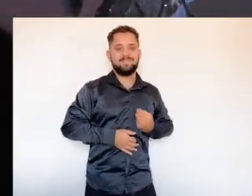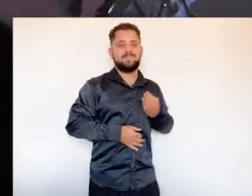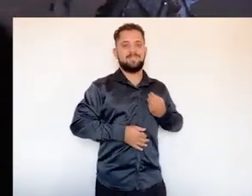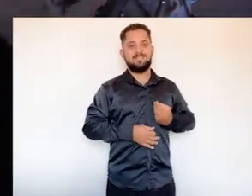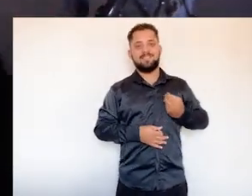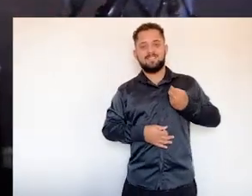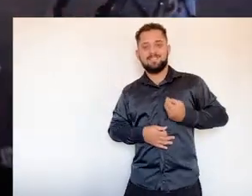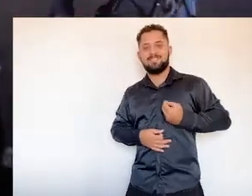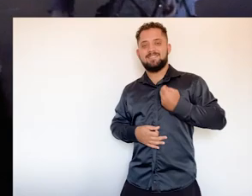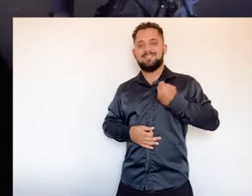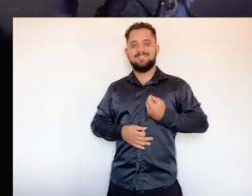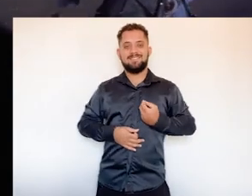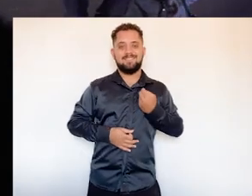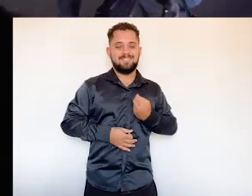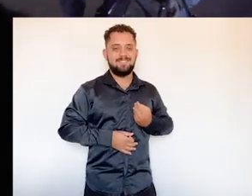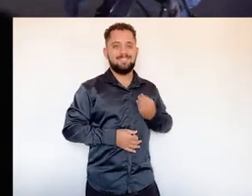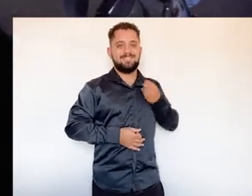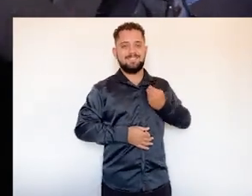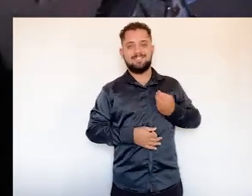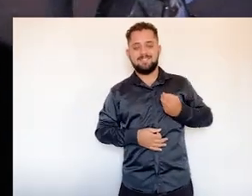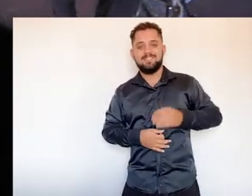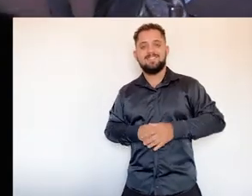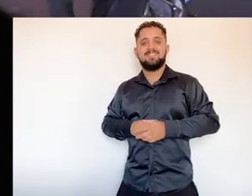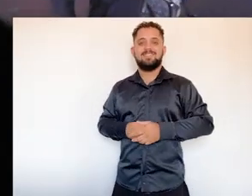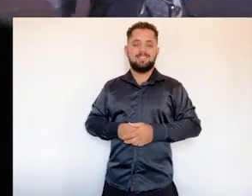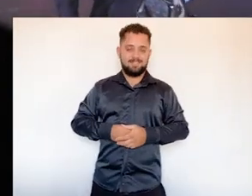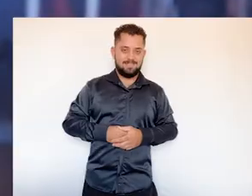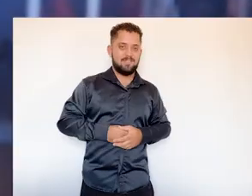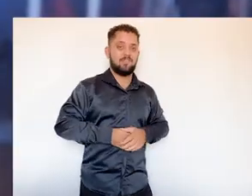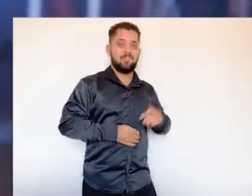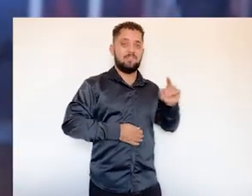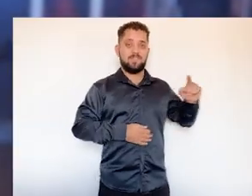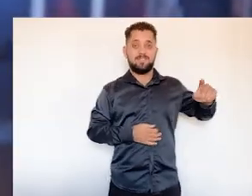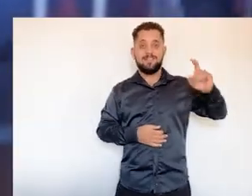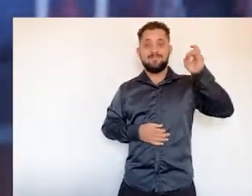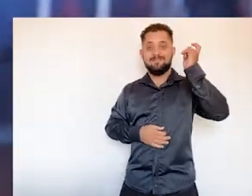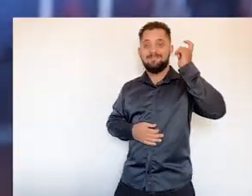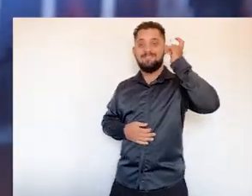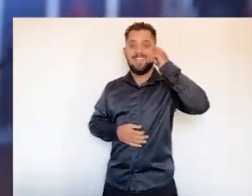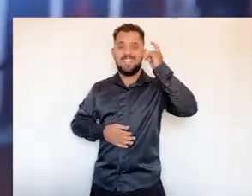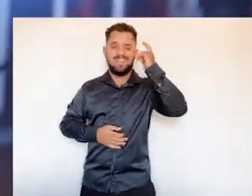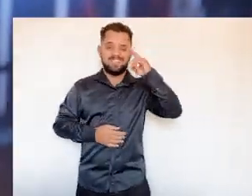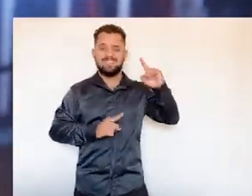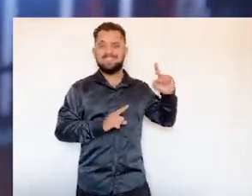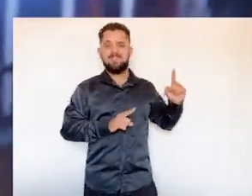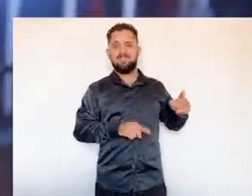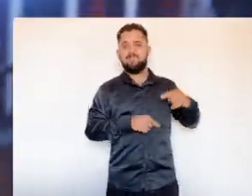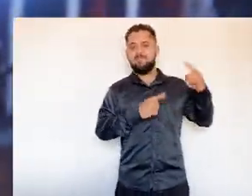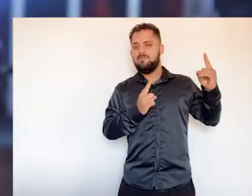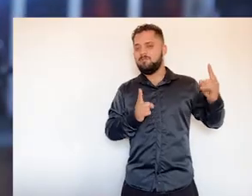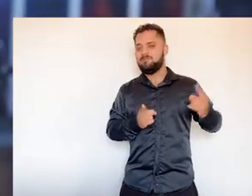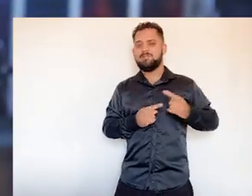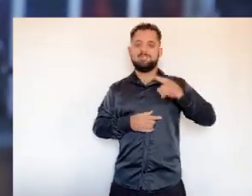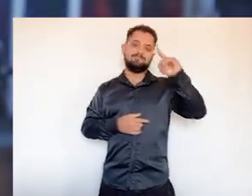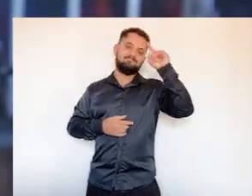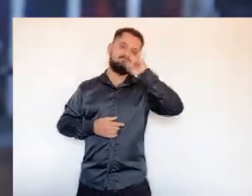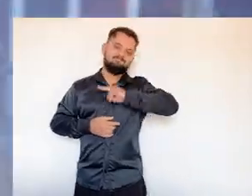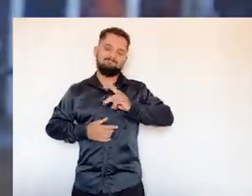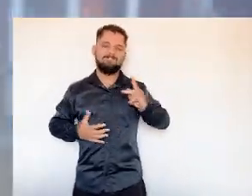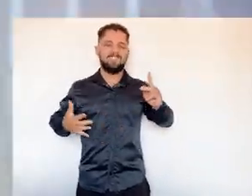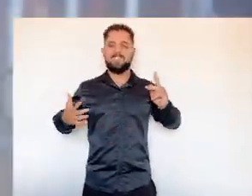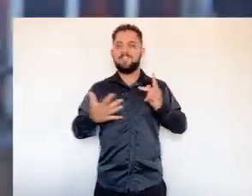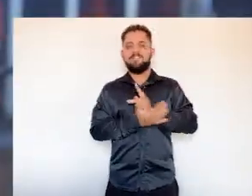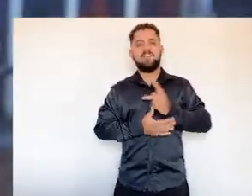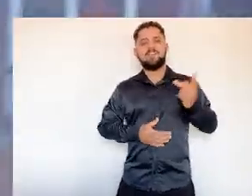O que você pensa de mim, tá tudo errado, porque eu sou mais nós dois dançando lado a lado. Quero